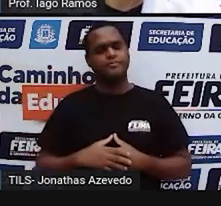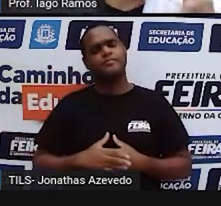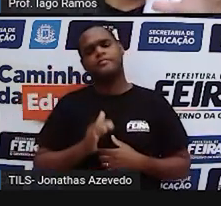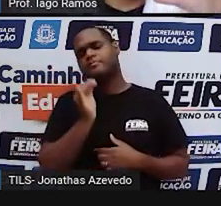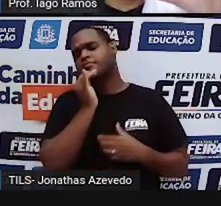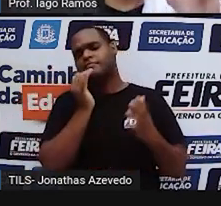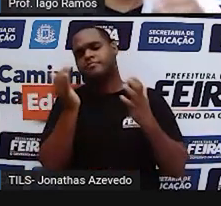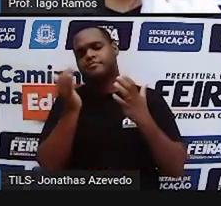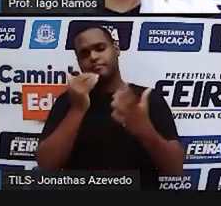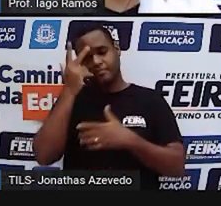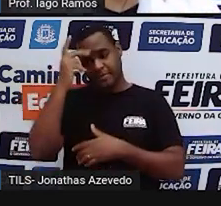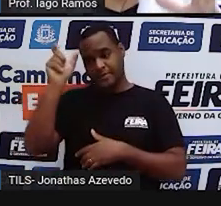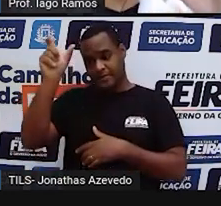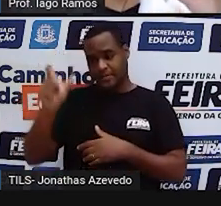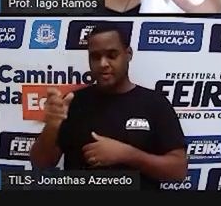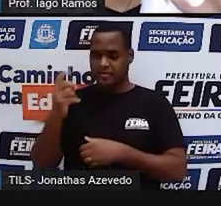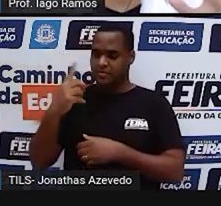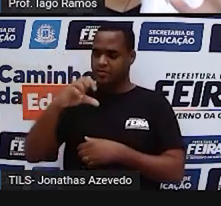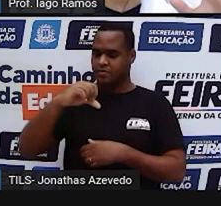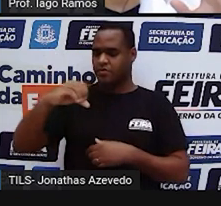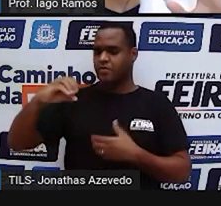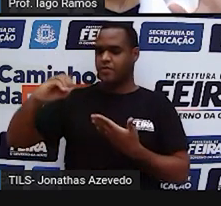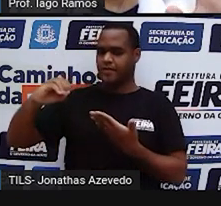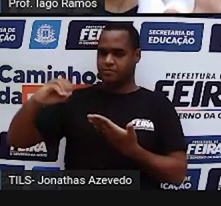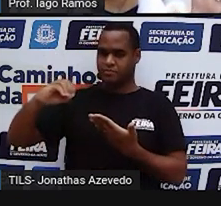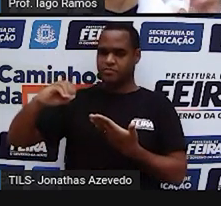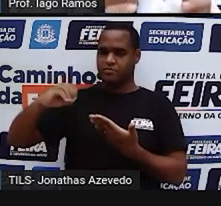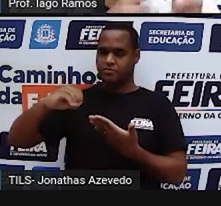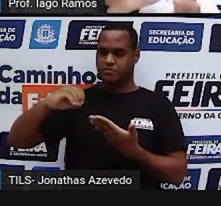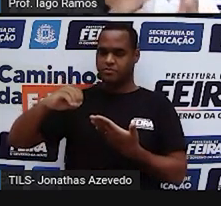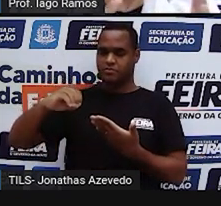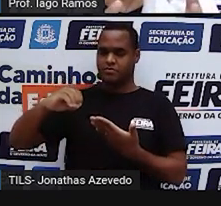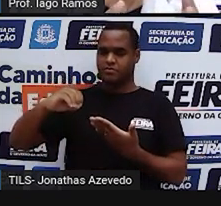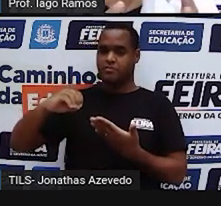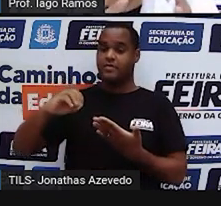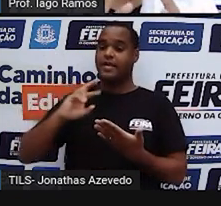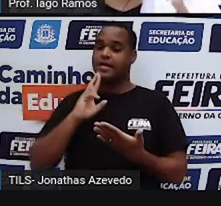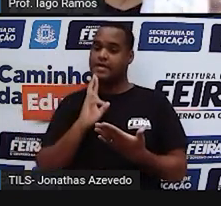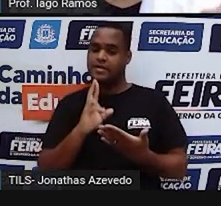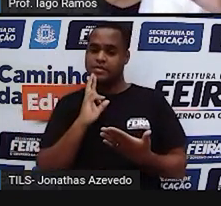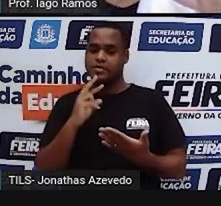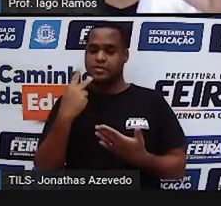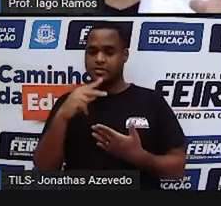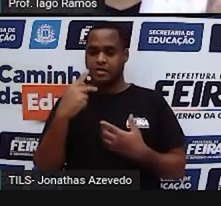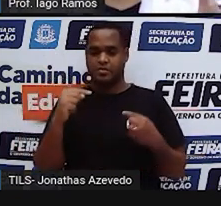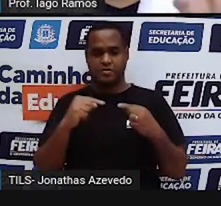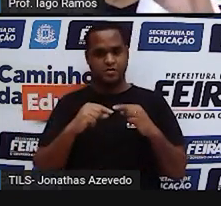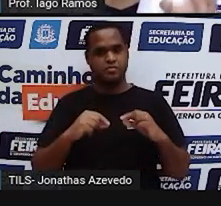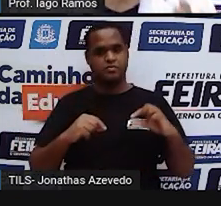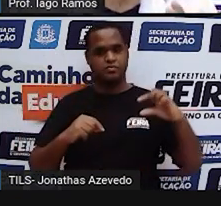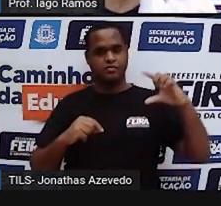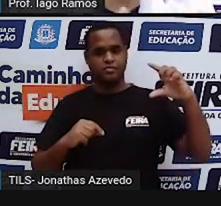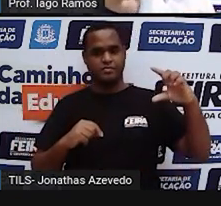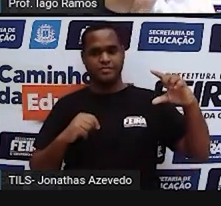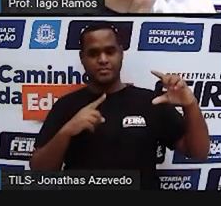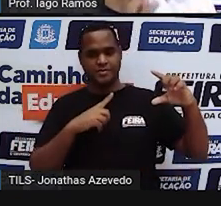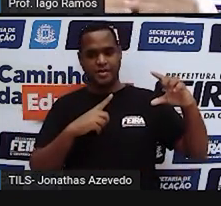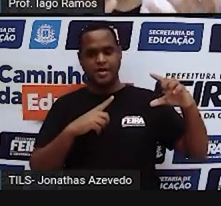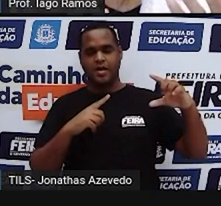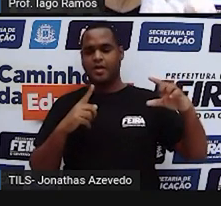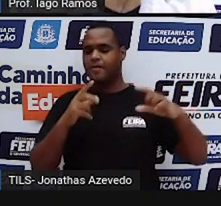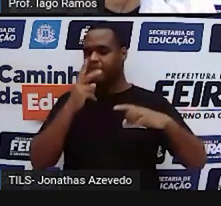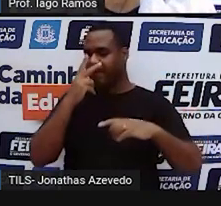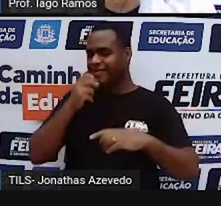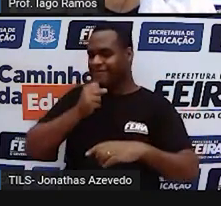exemplo uma pessoa que nasceu em 1990 né o resultado dela vai ser um número maior porque